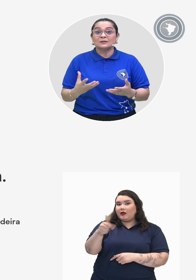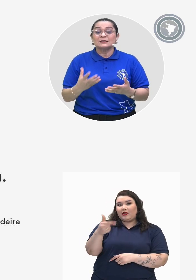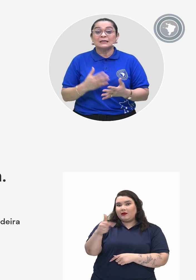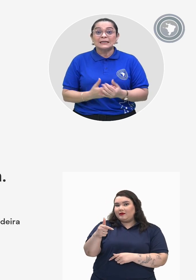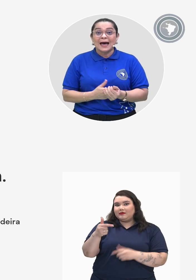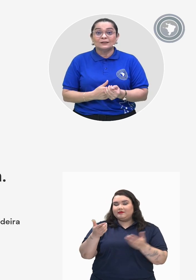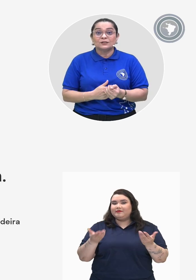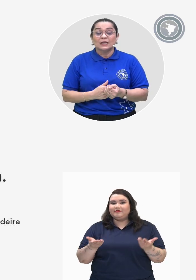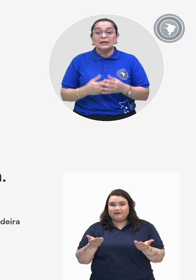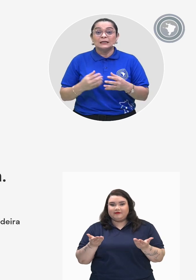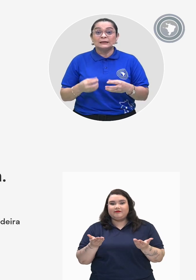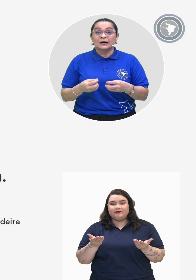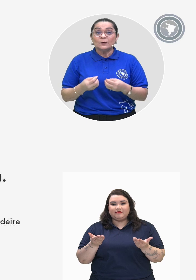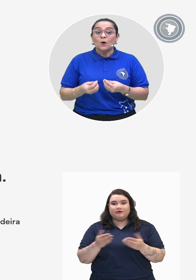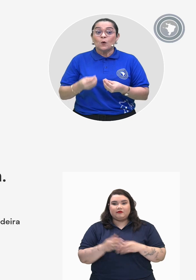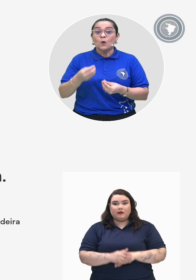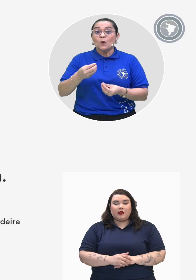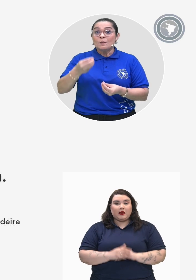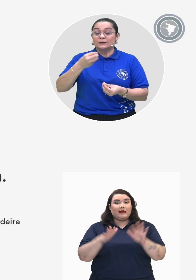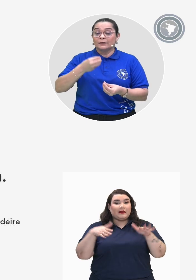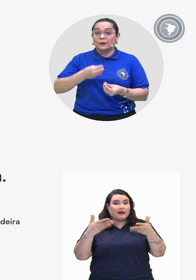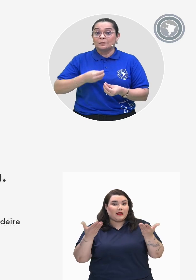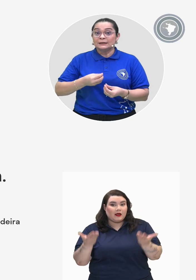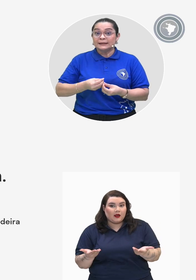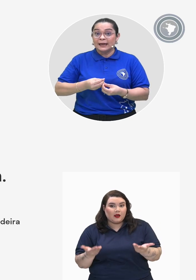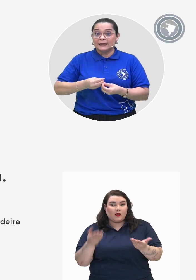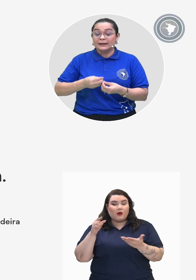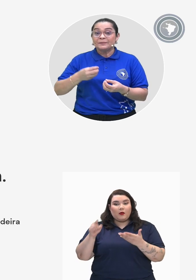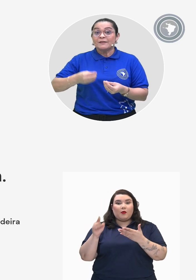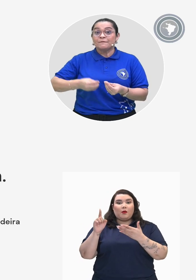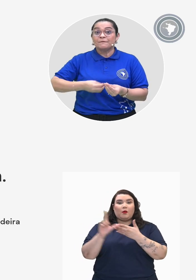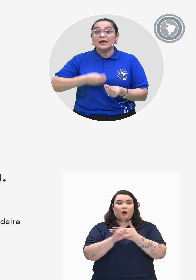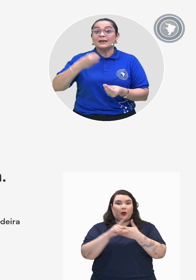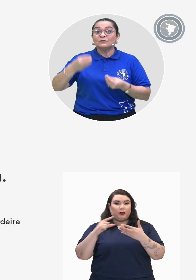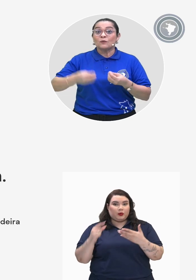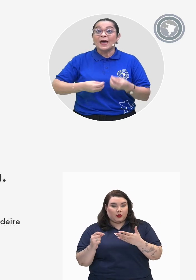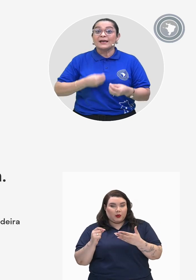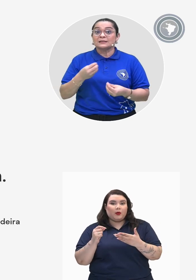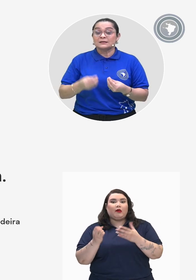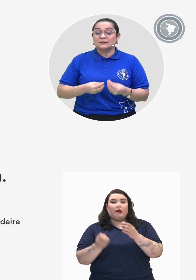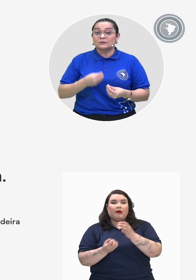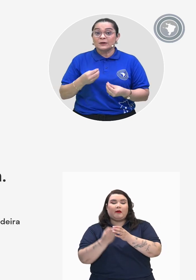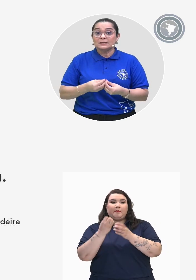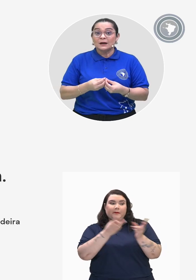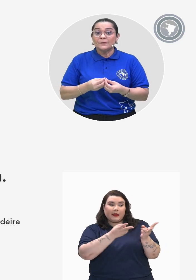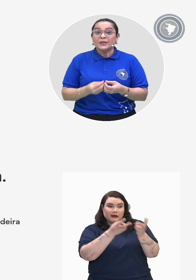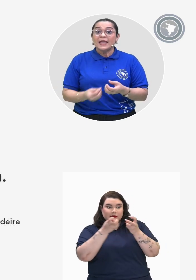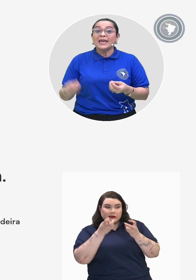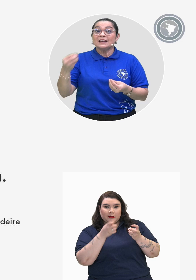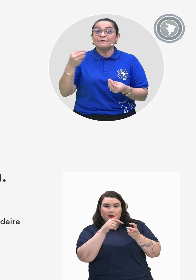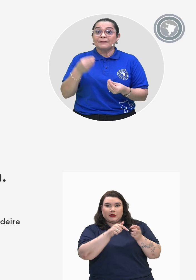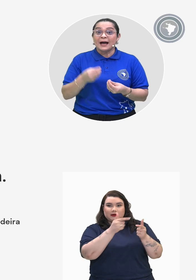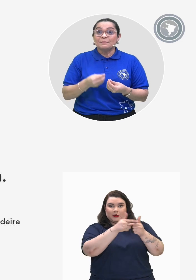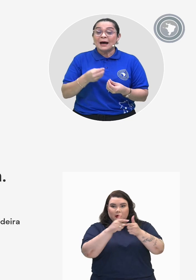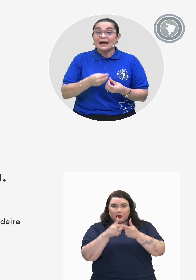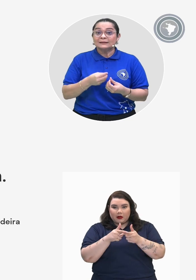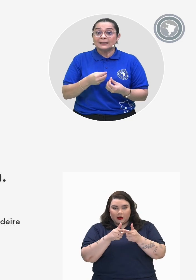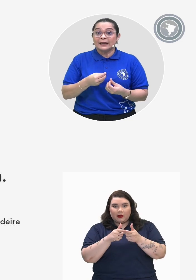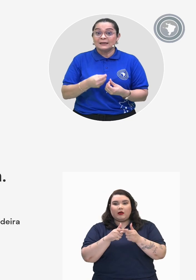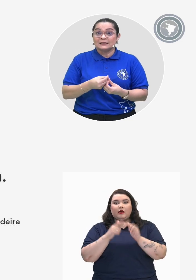nossa sociedade. Então, o Manuel Bandeira, vendo essa situação, ele